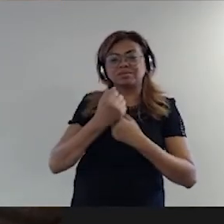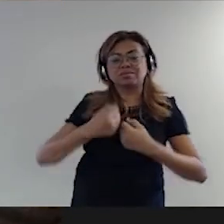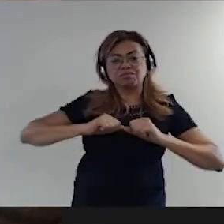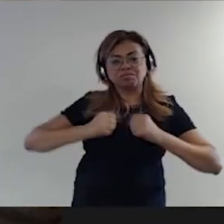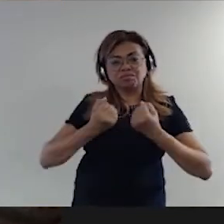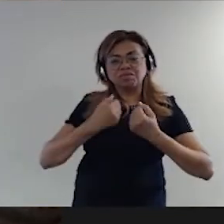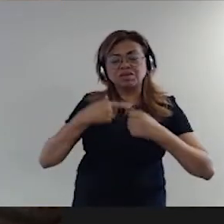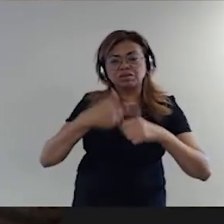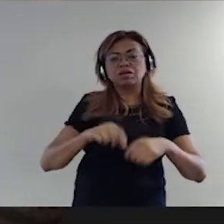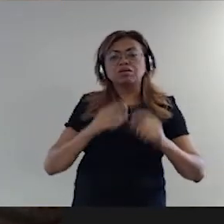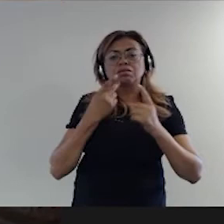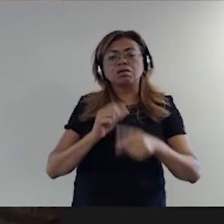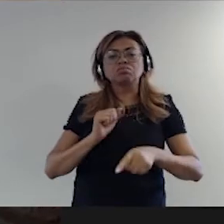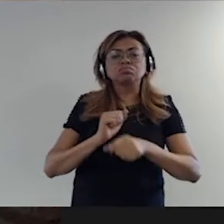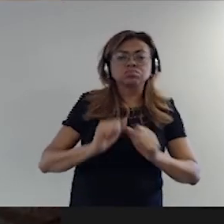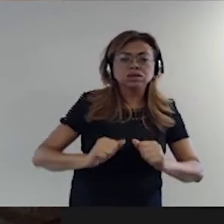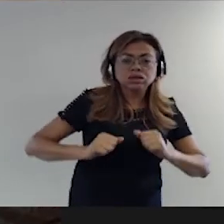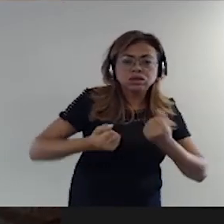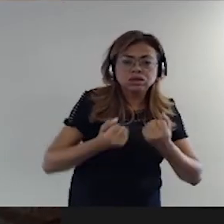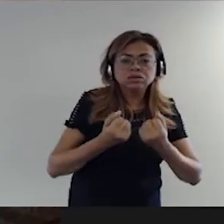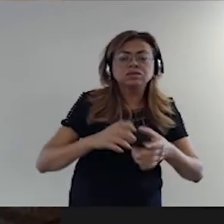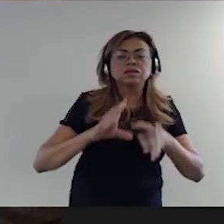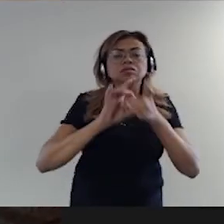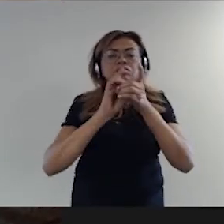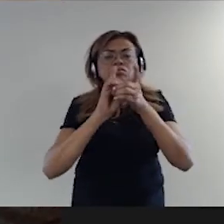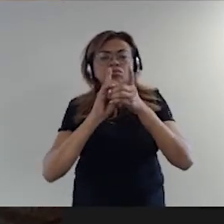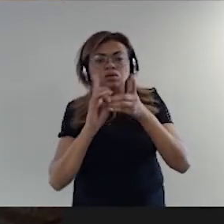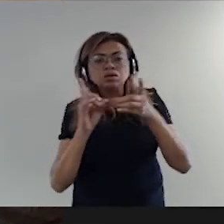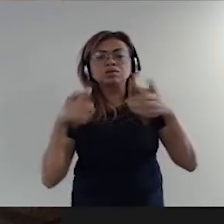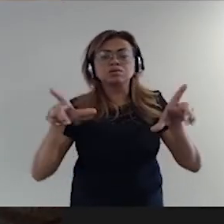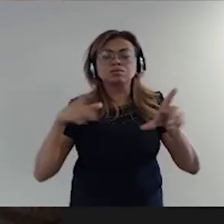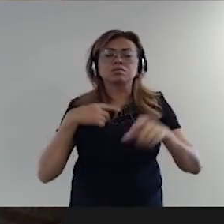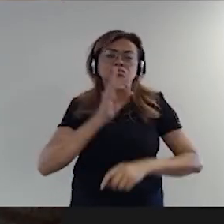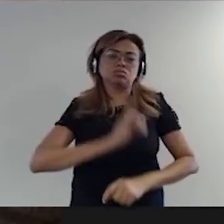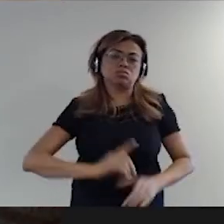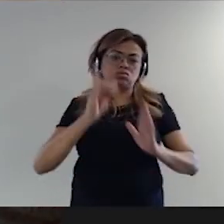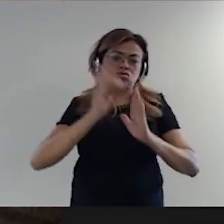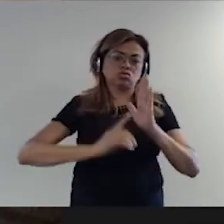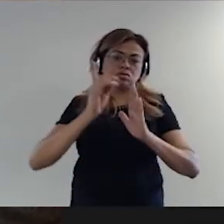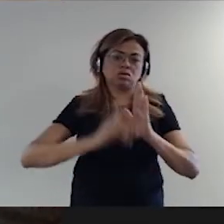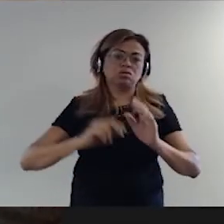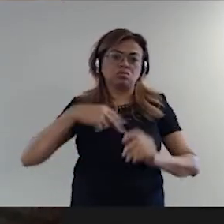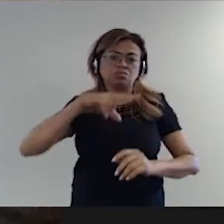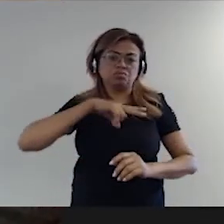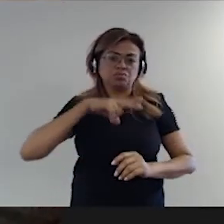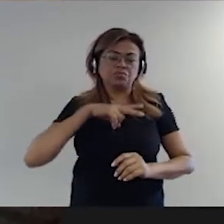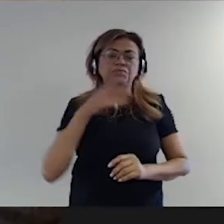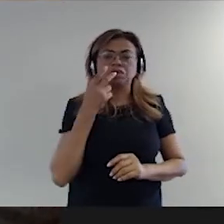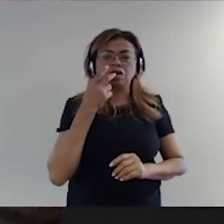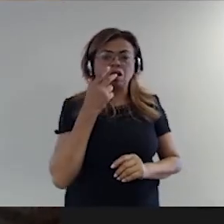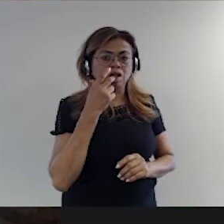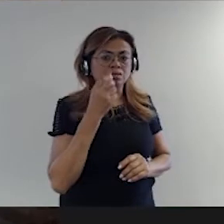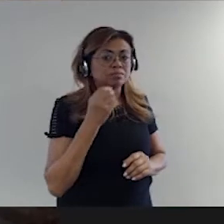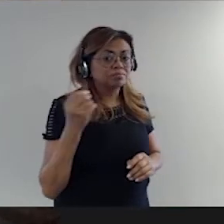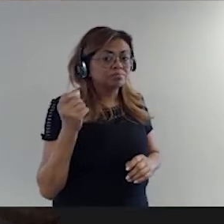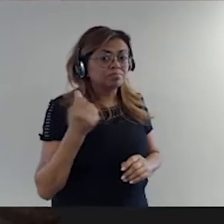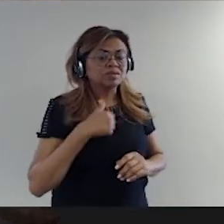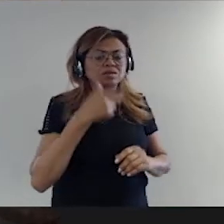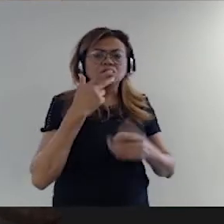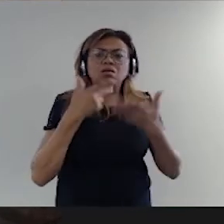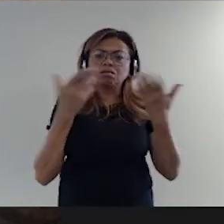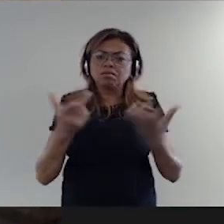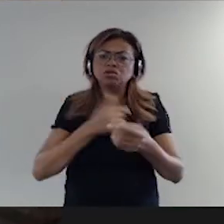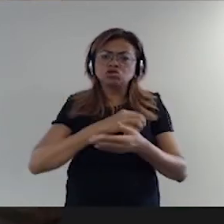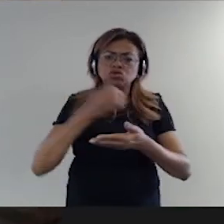liberdades democráticas, dos direitos e garantias individuais. Eu não vou aqui falar de inovações tecnológicas ou de